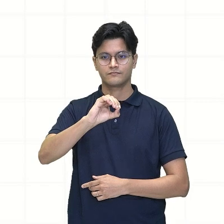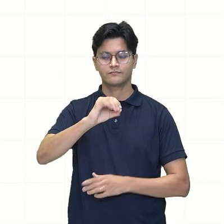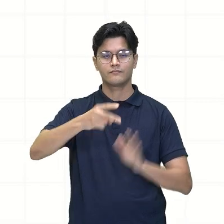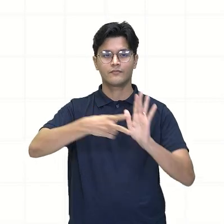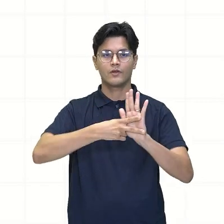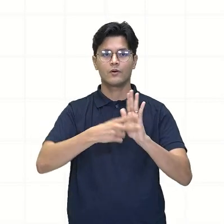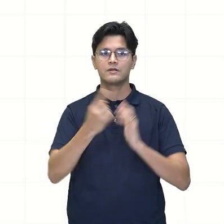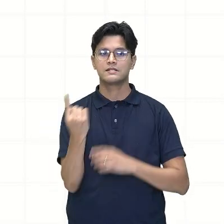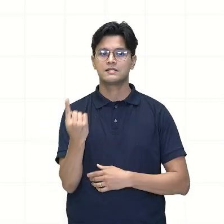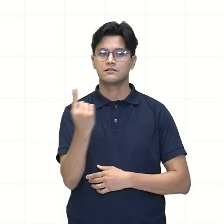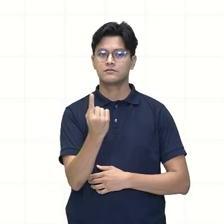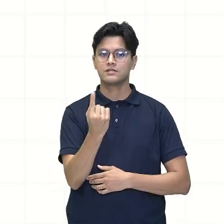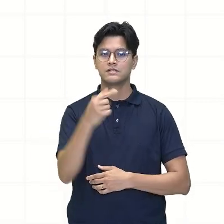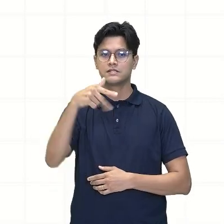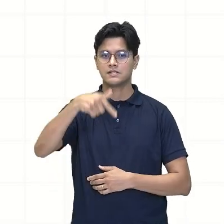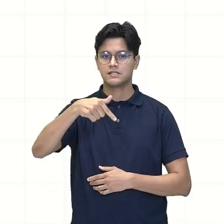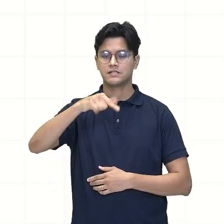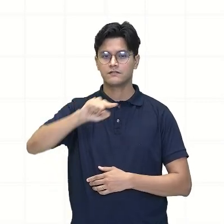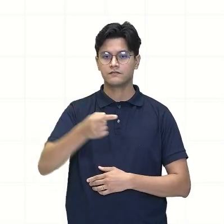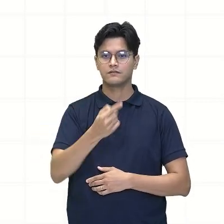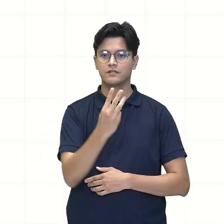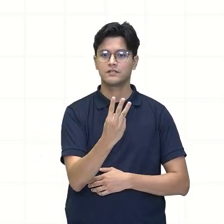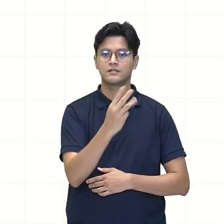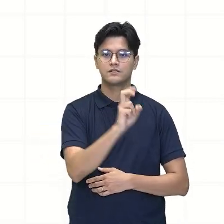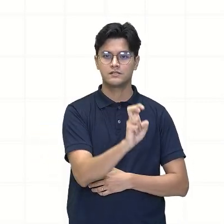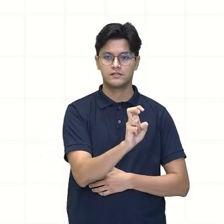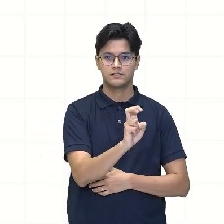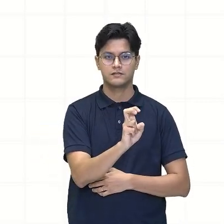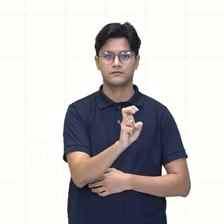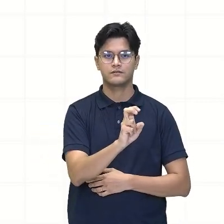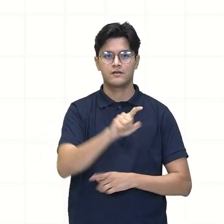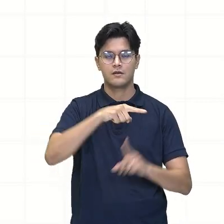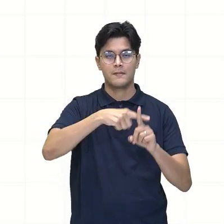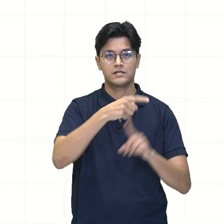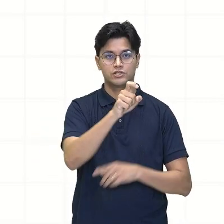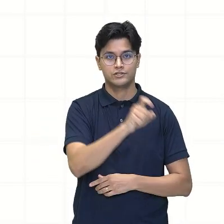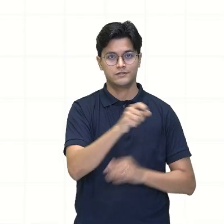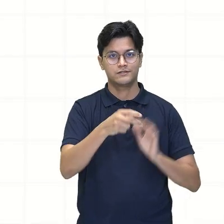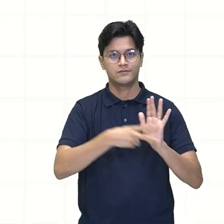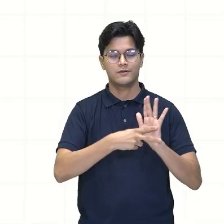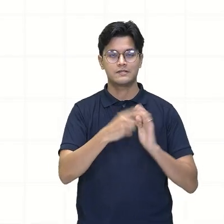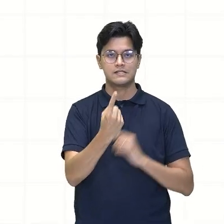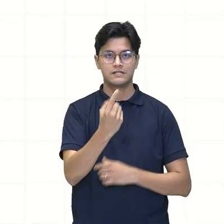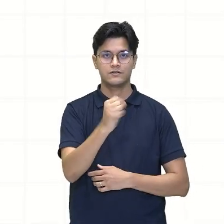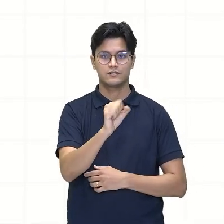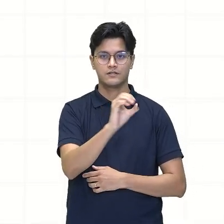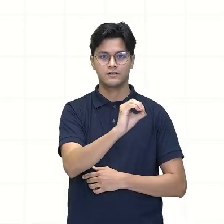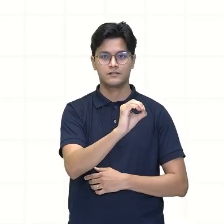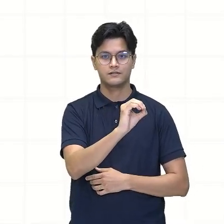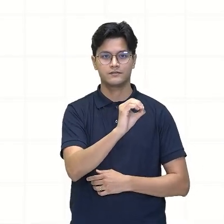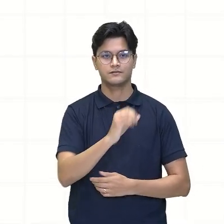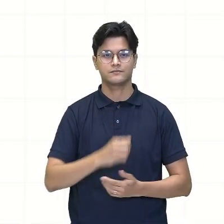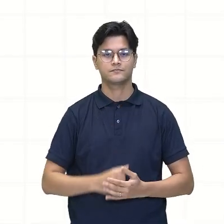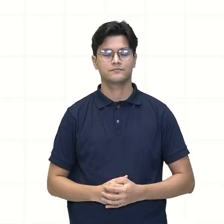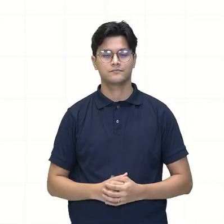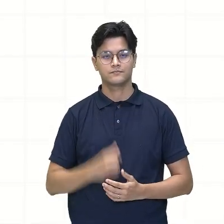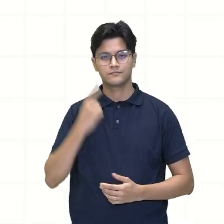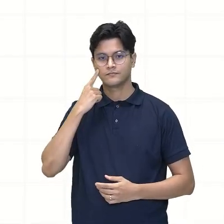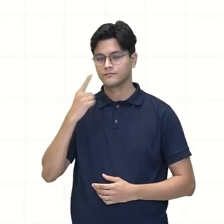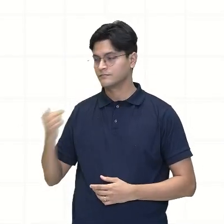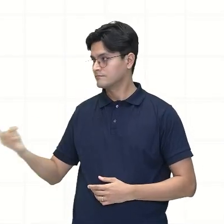117,35. Aí repetimos, mais x igual a 180. E aí nós